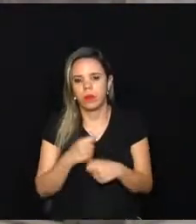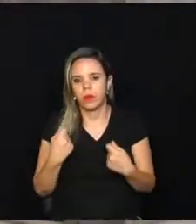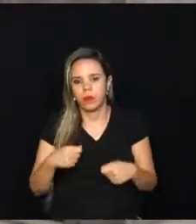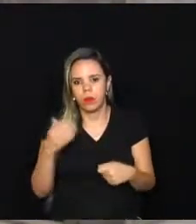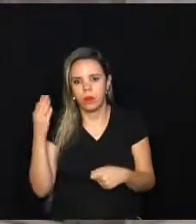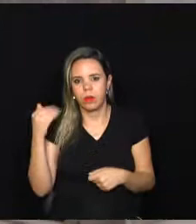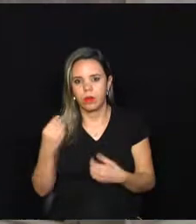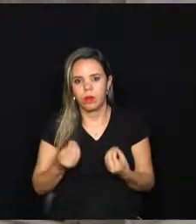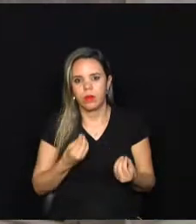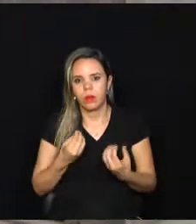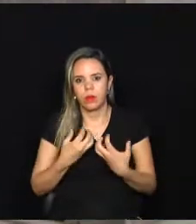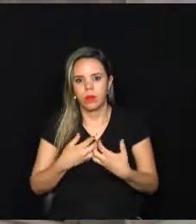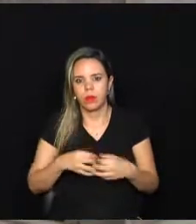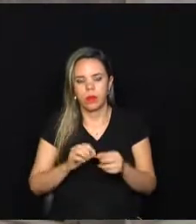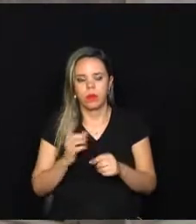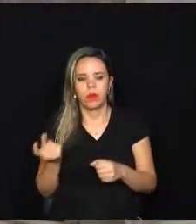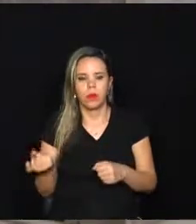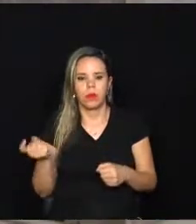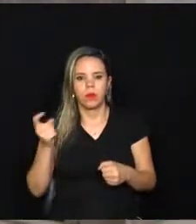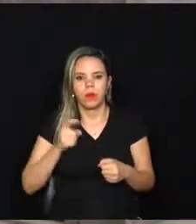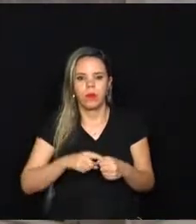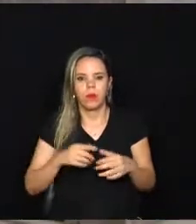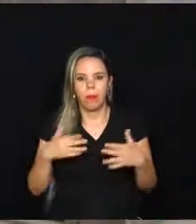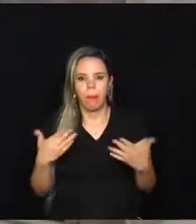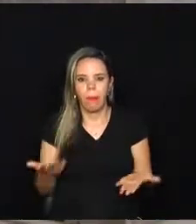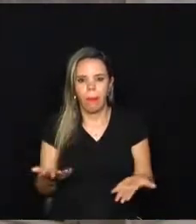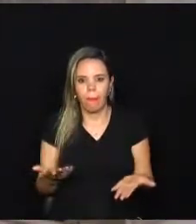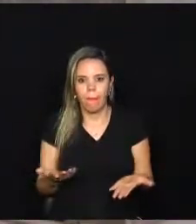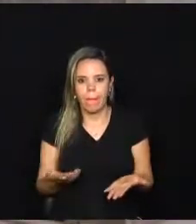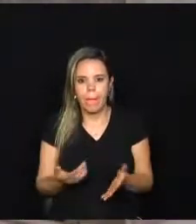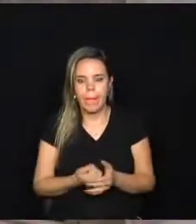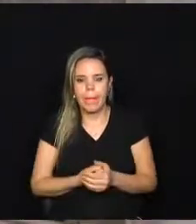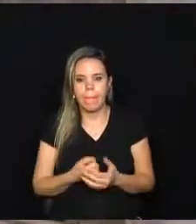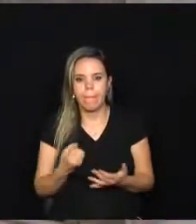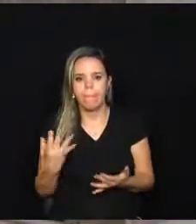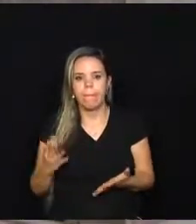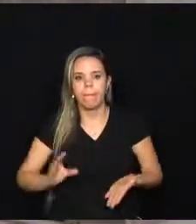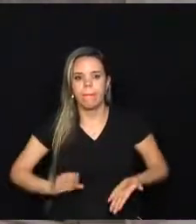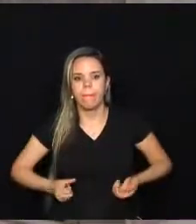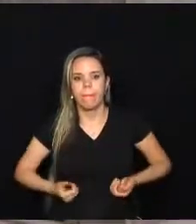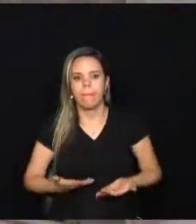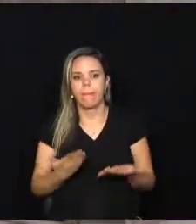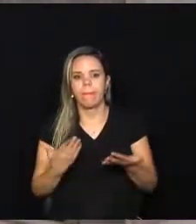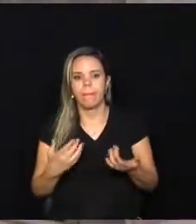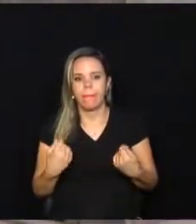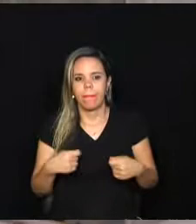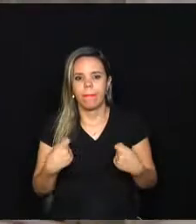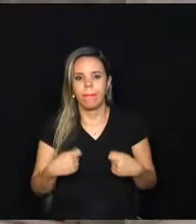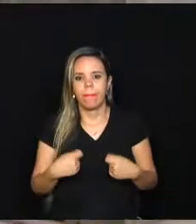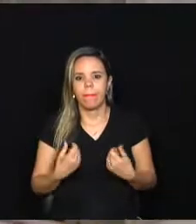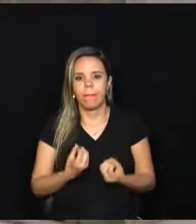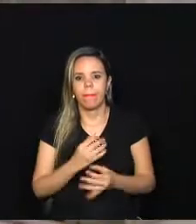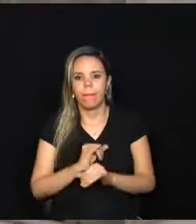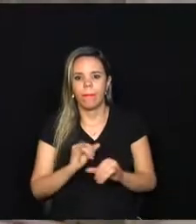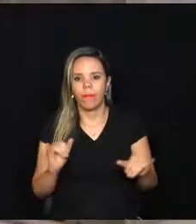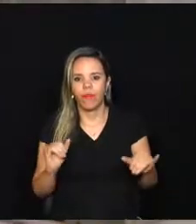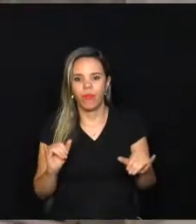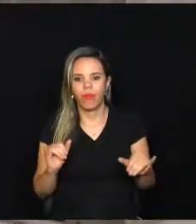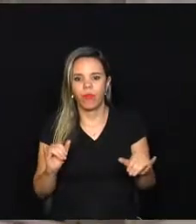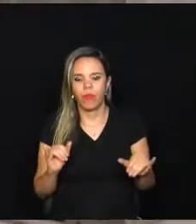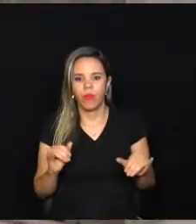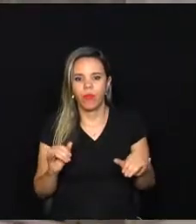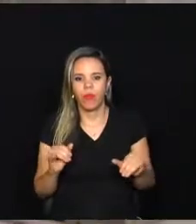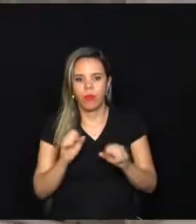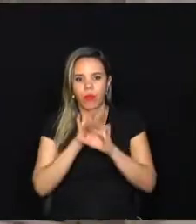saber como elas devem ser retomadas, quando elas devem ser retomadas, quanto vai gastar. Nós precisamos dessas informações em nome